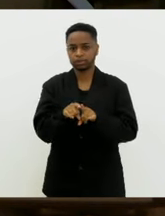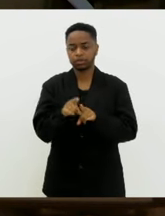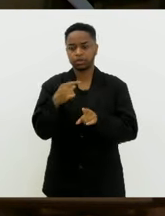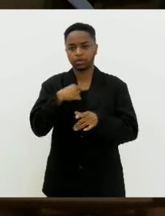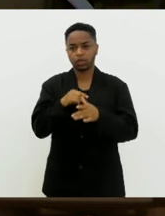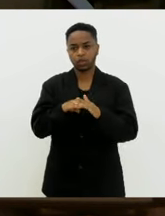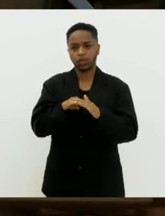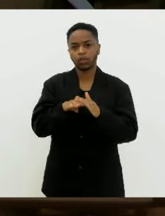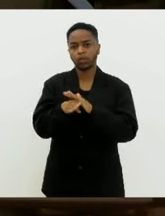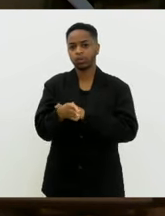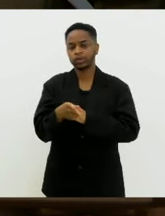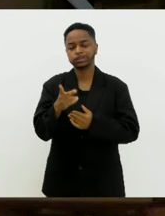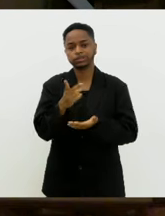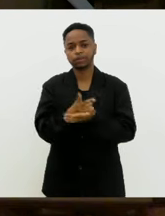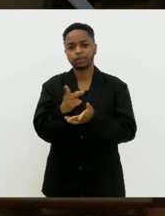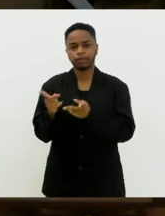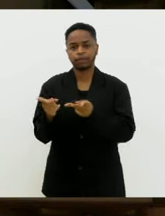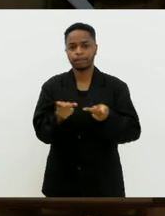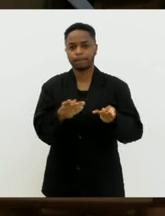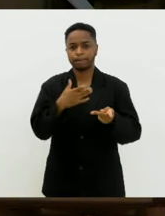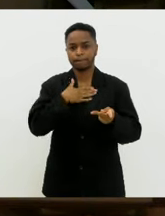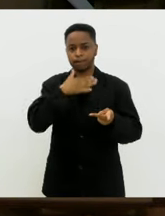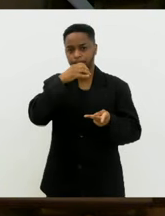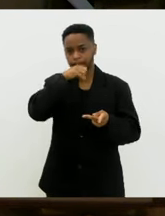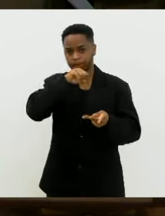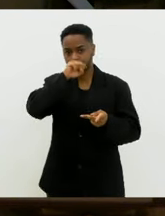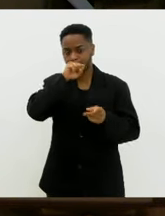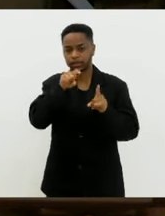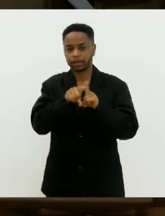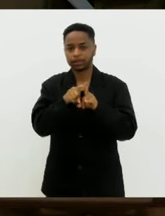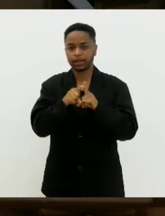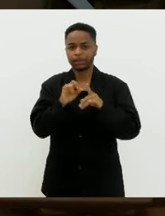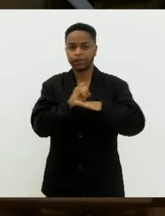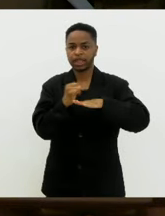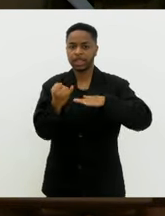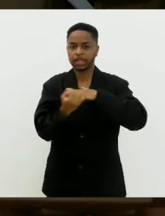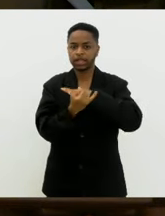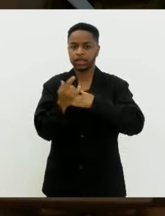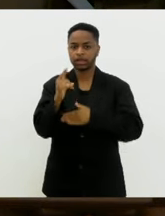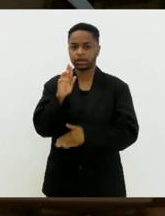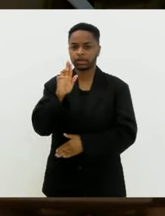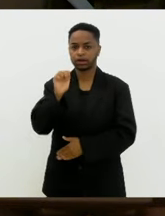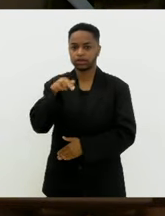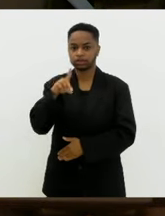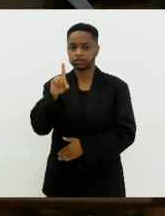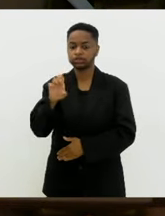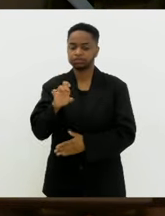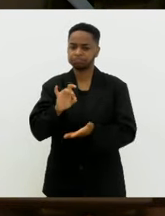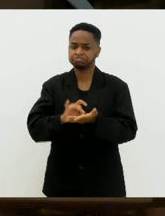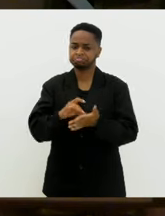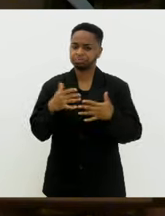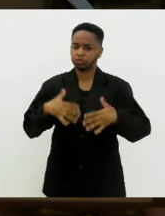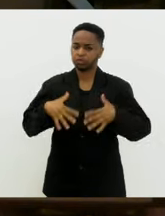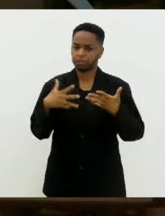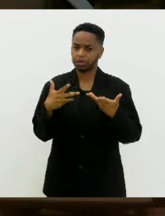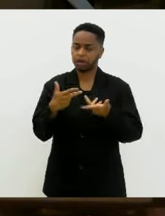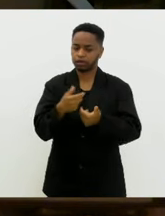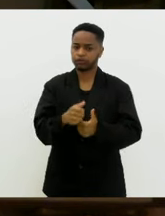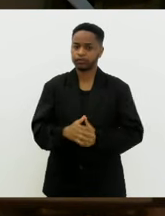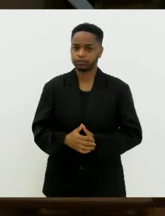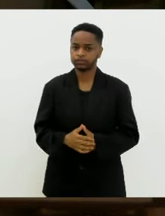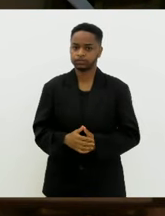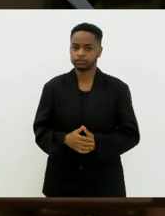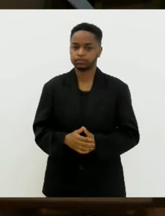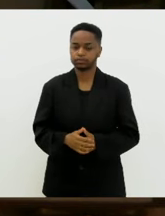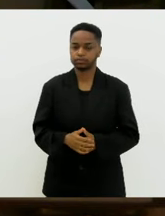falei, de sempre estar visitando meu pai, visitando principalmente ali a Ilha Grande, que realmente é sensacional. E ver,